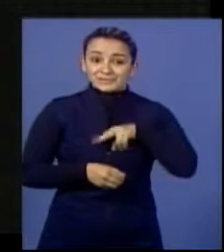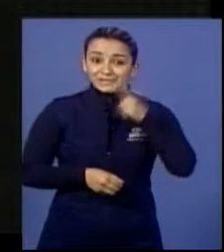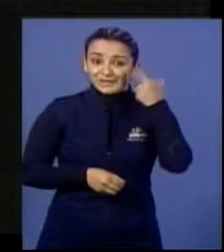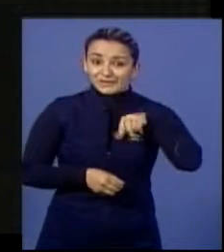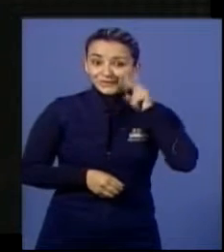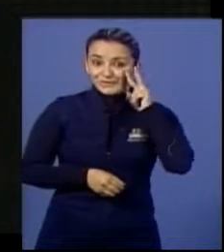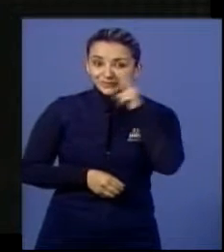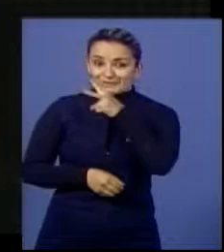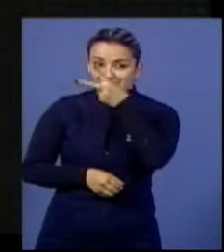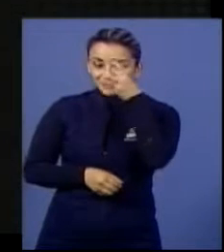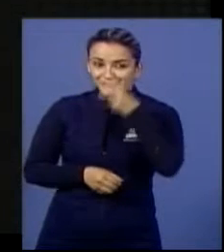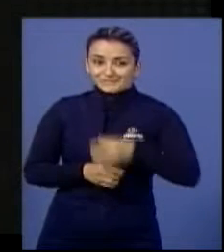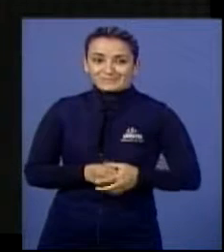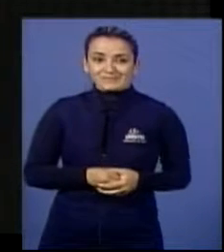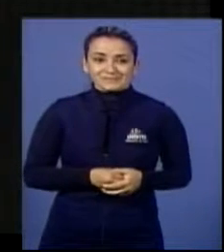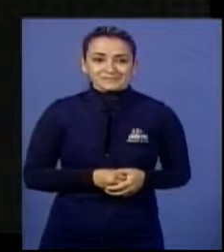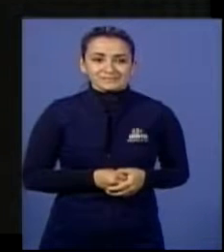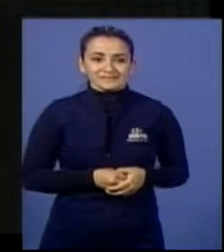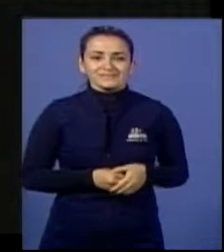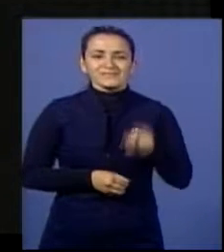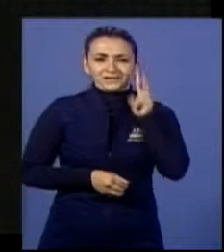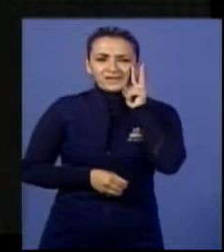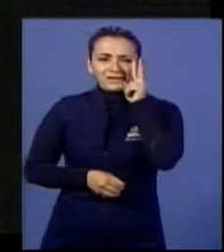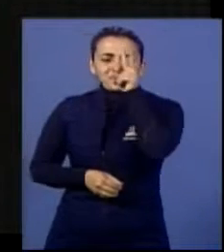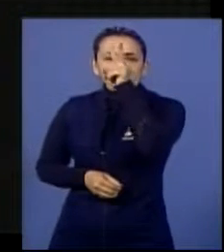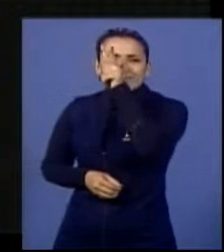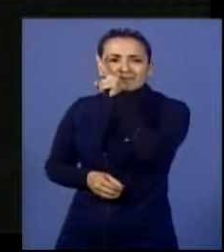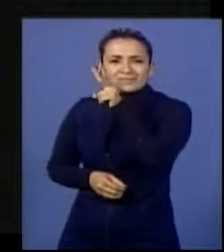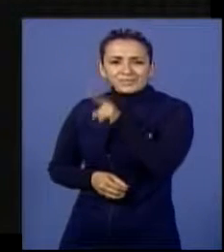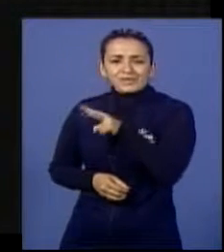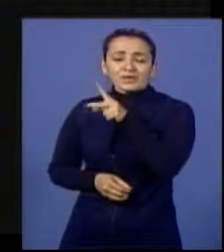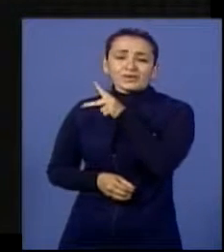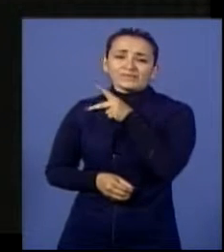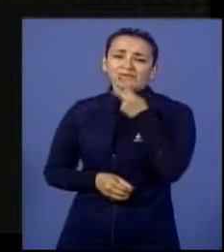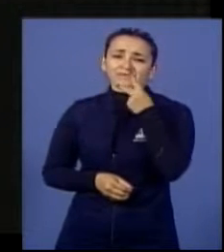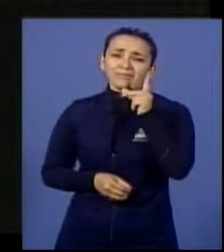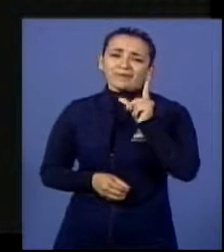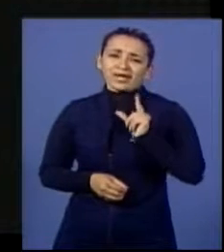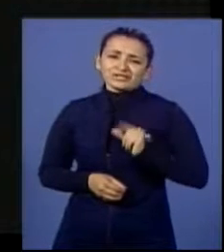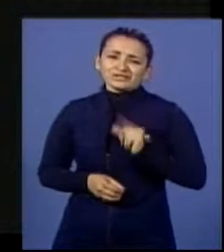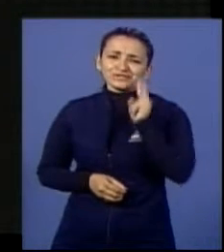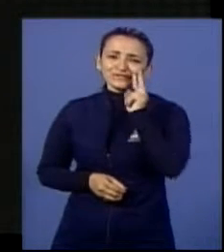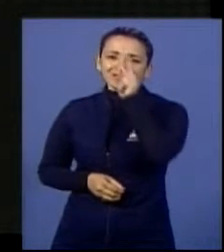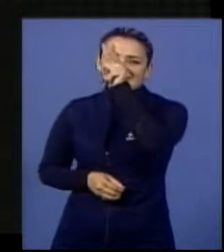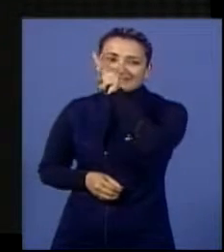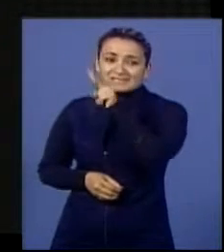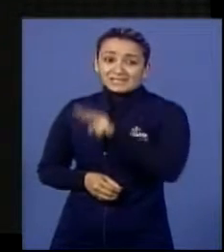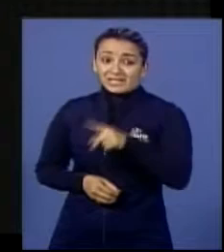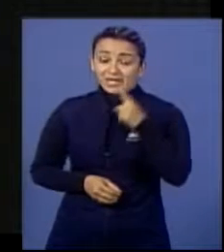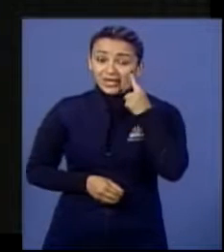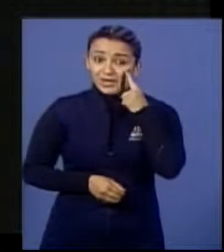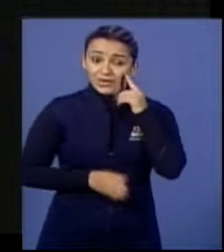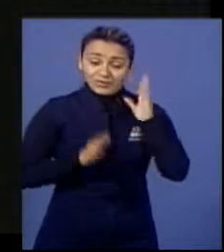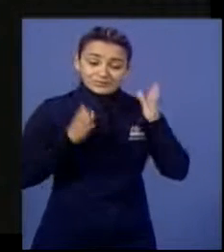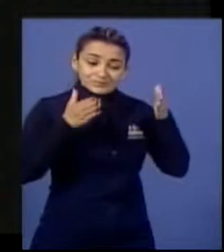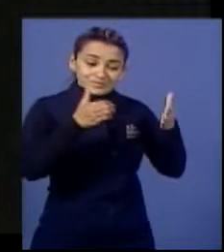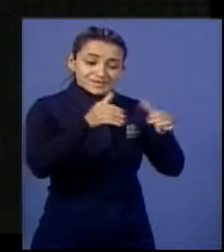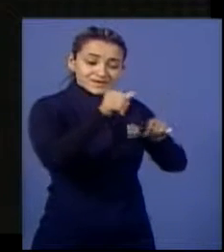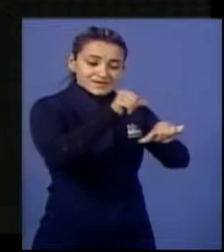estudo de compostos orgânicos permite aos analistas definir propriedades físicas e químicas. Físicas,